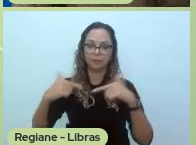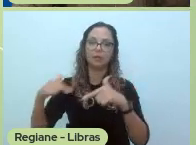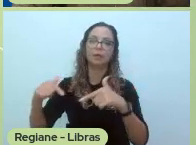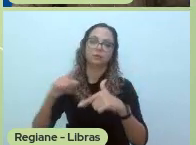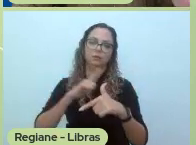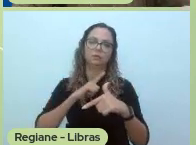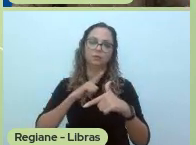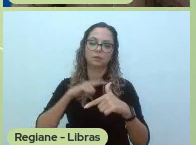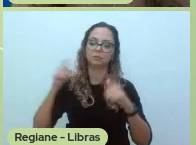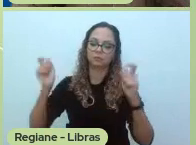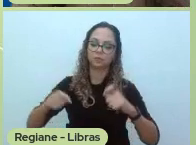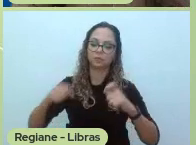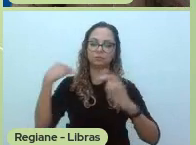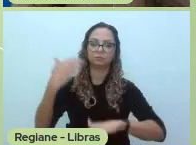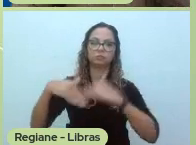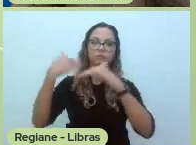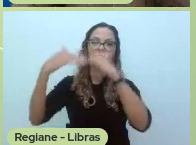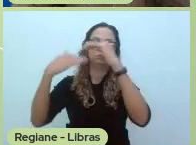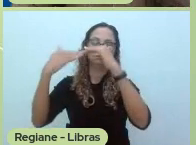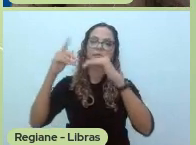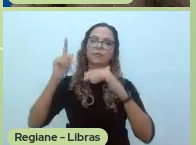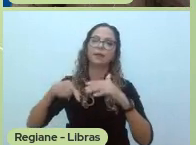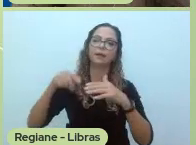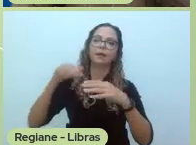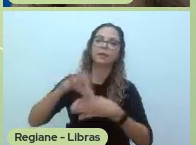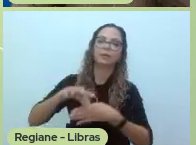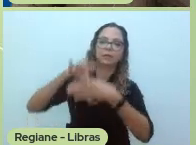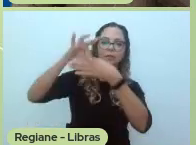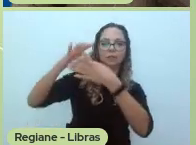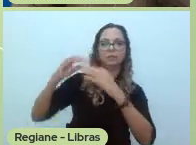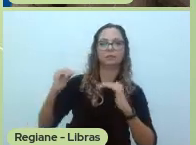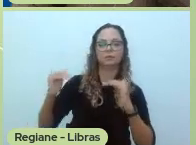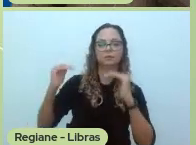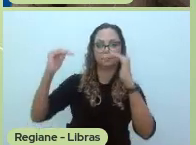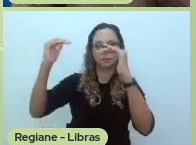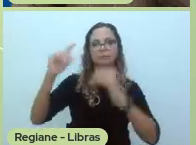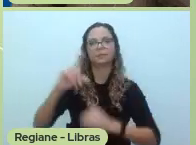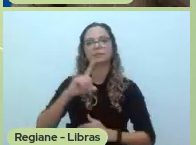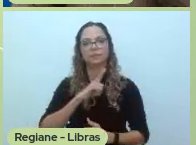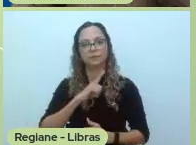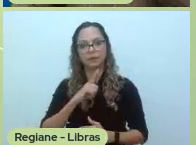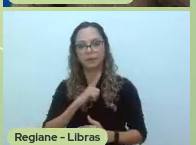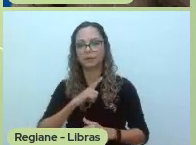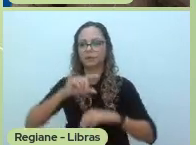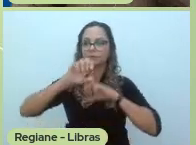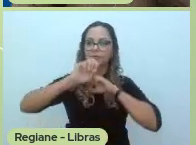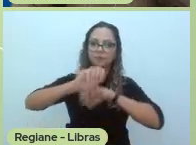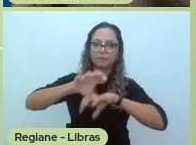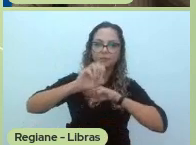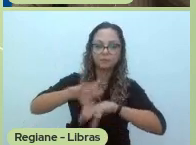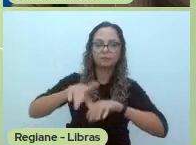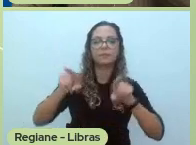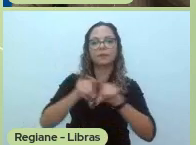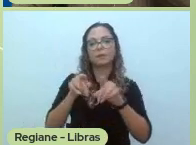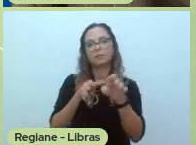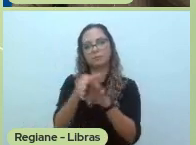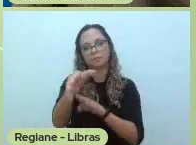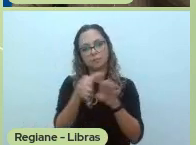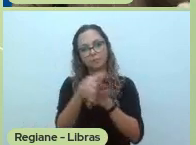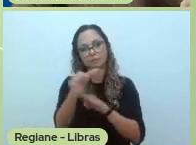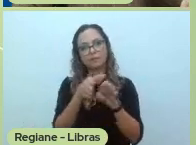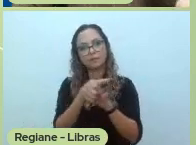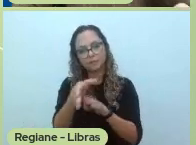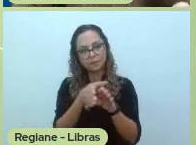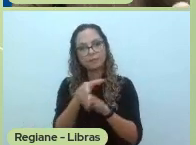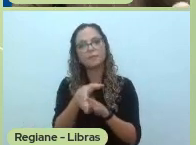para cargos de liderança. São ações de capacitação, preparação e mentoria. E aqui eu falo para vocês, gente, por